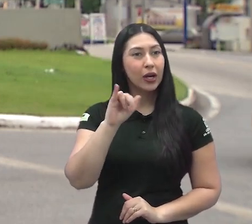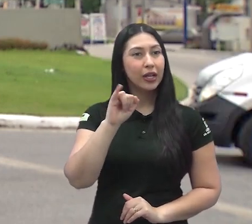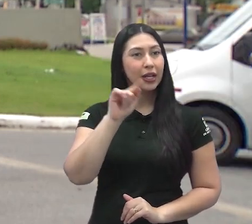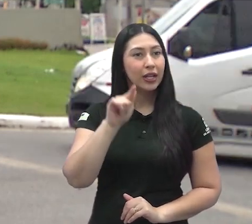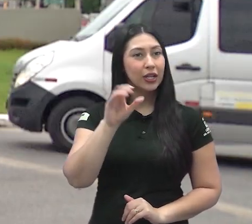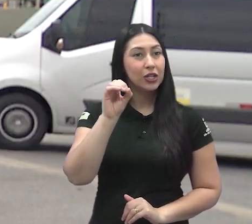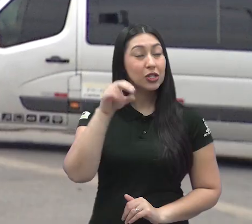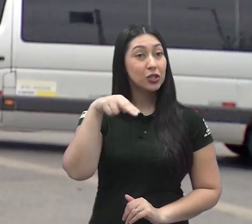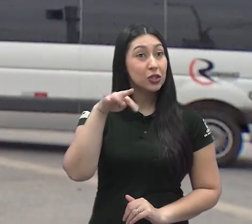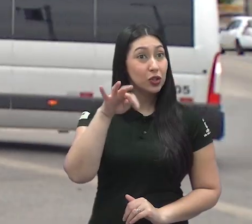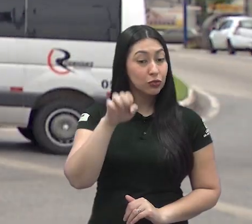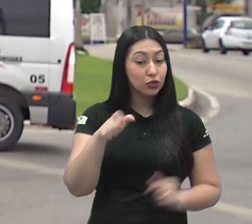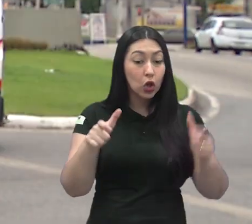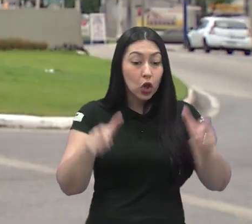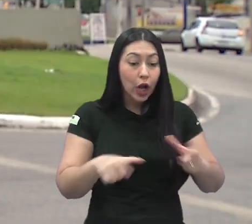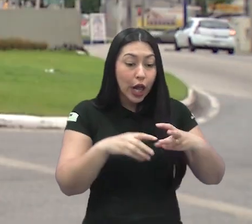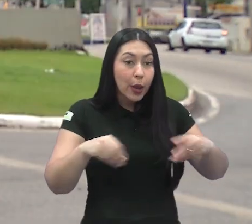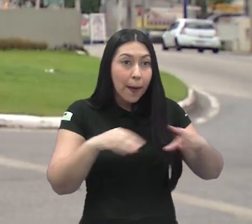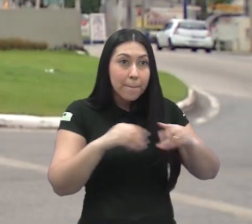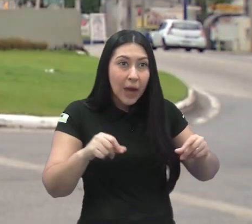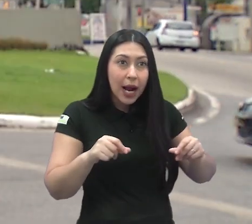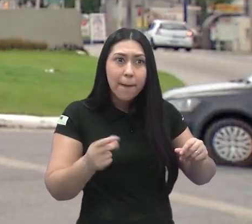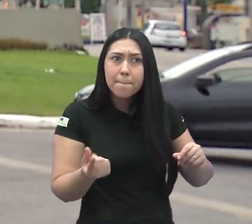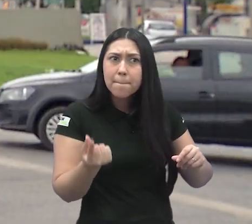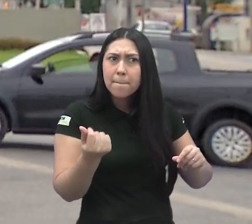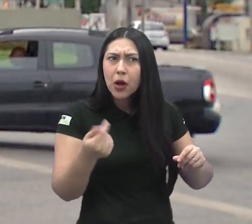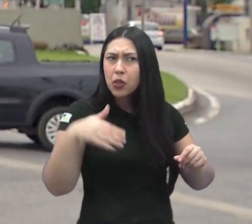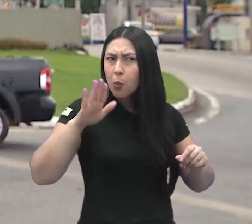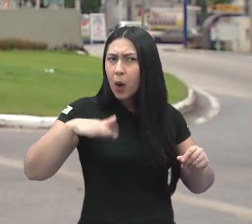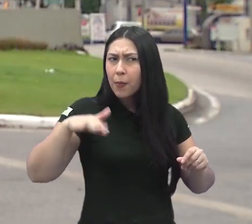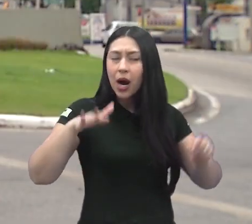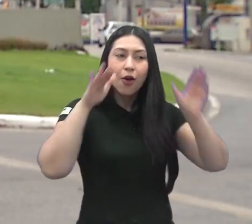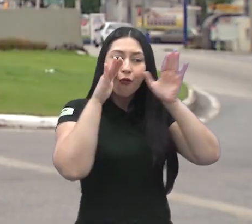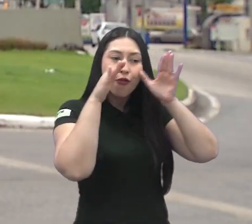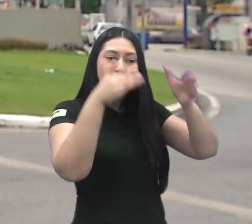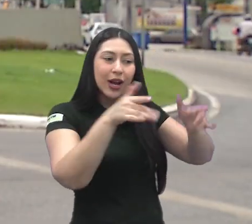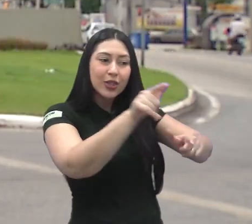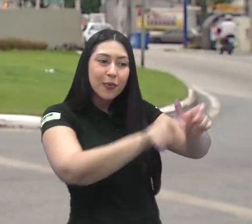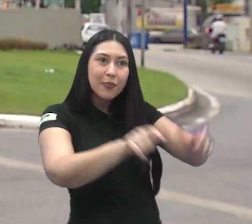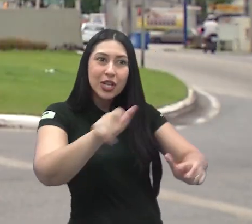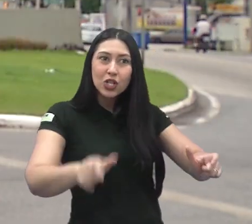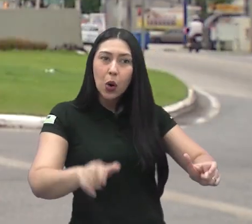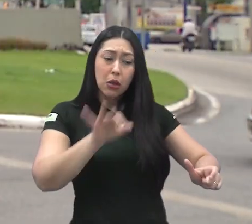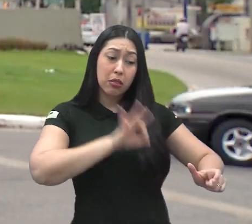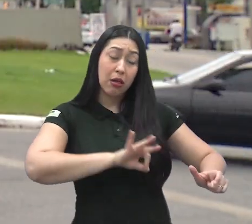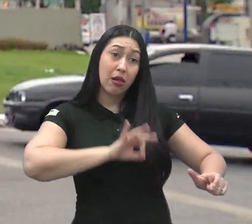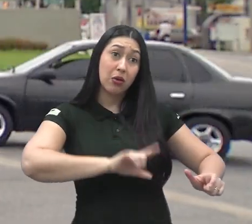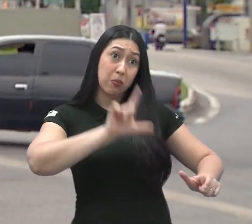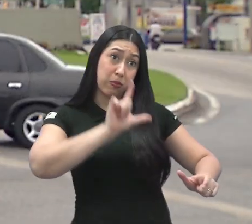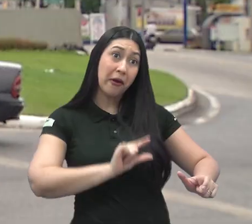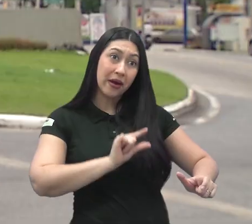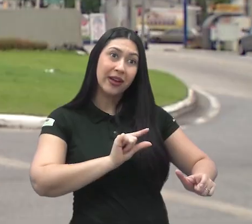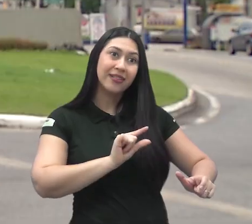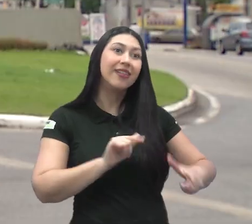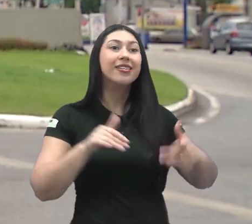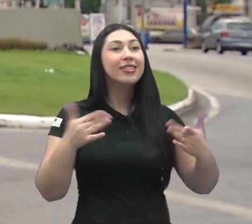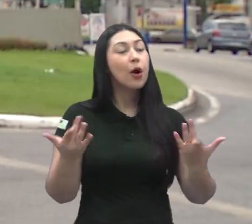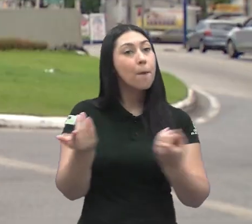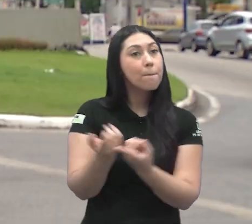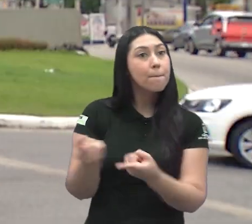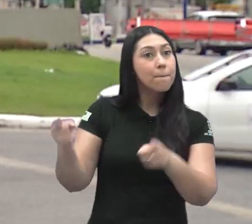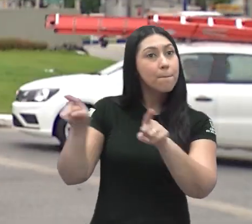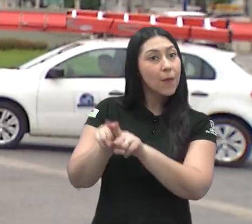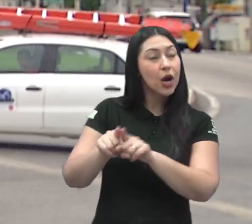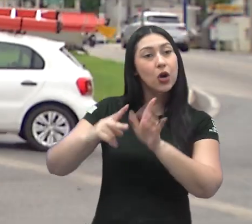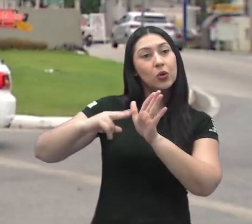de baixa renda para as pessoas de baixa renda, né? E é onde ele se juntou